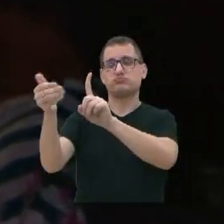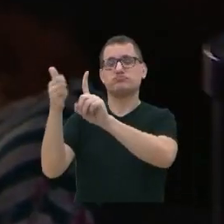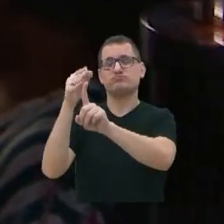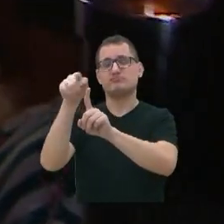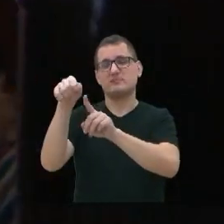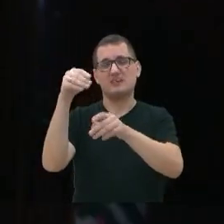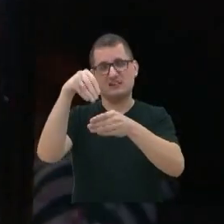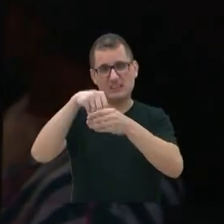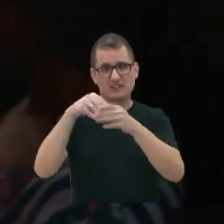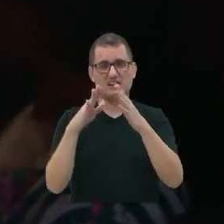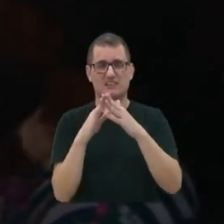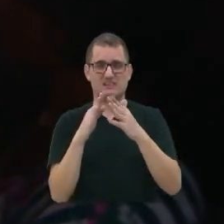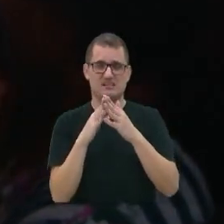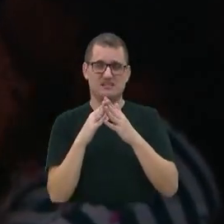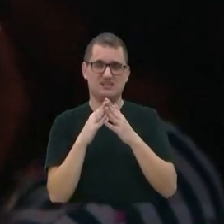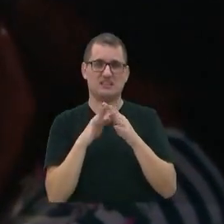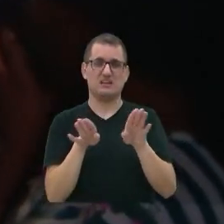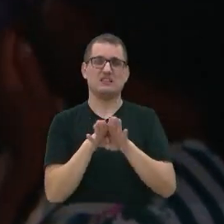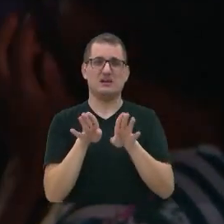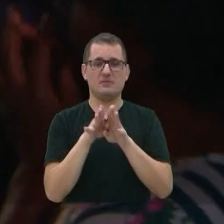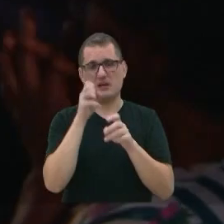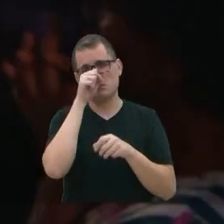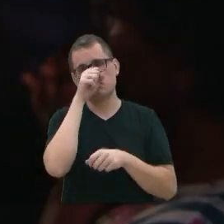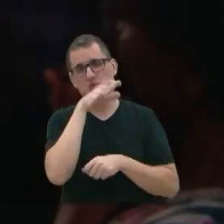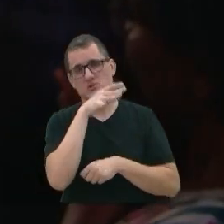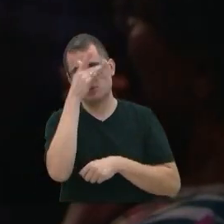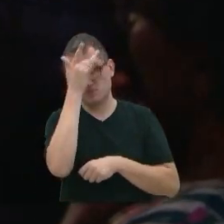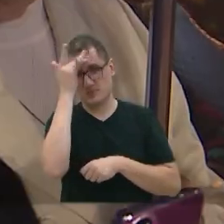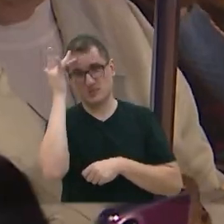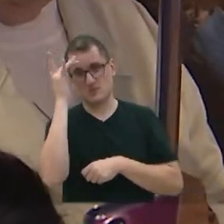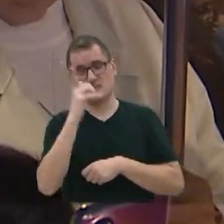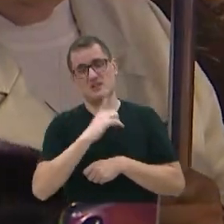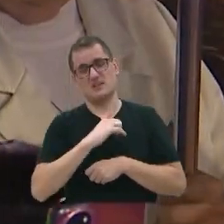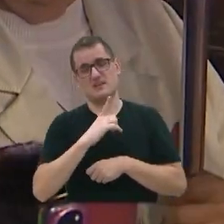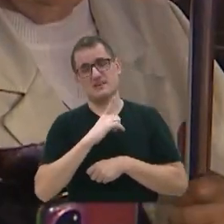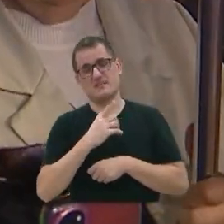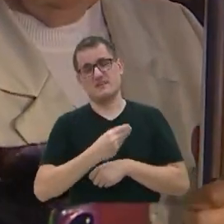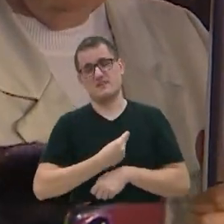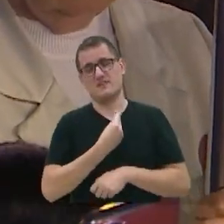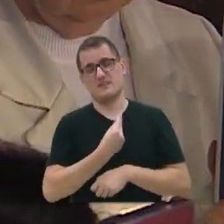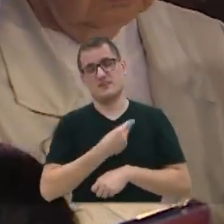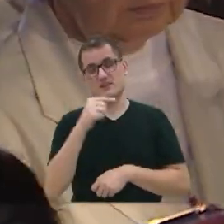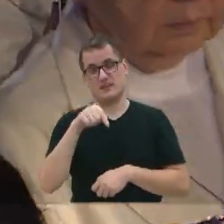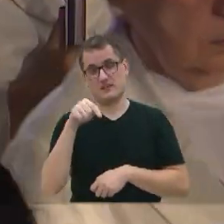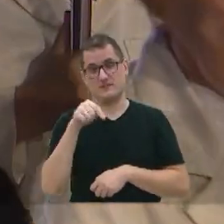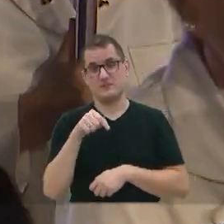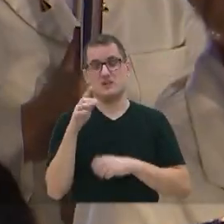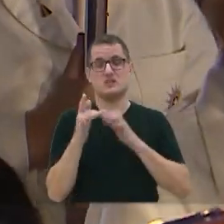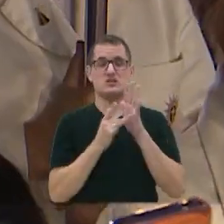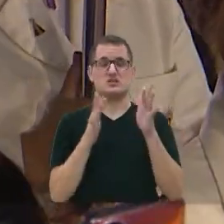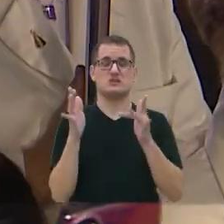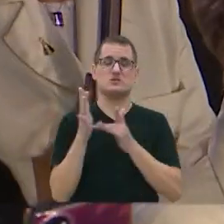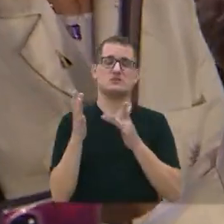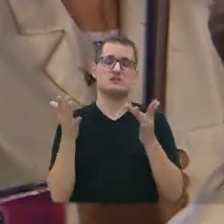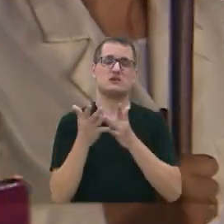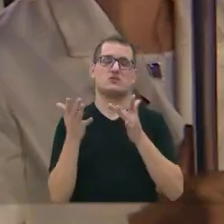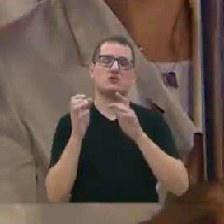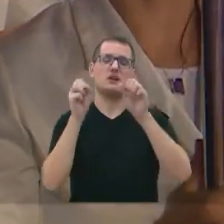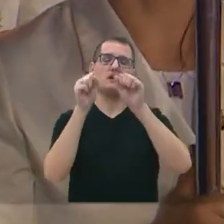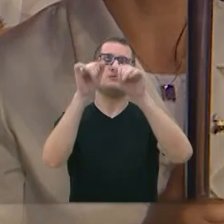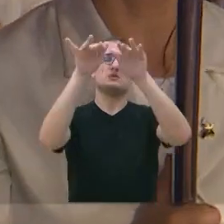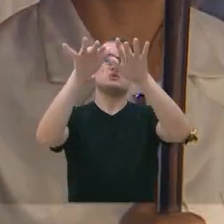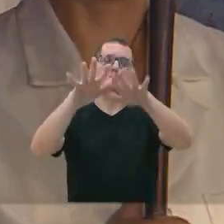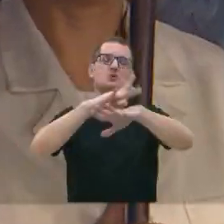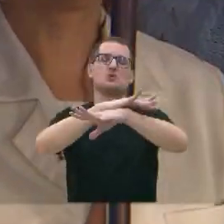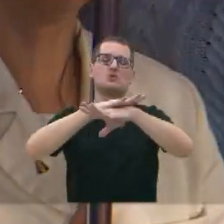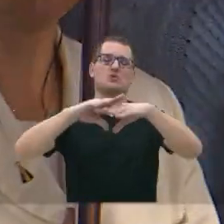forte, até um abuso, pessoas que viveram um abuso aqui no meio de nós, o Senhor vai tocando, vai curando,